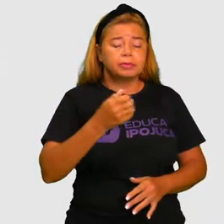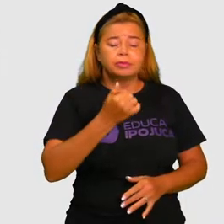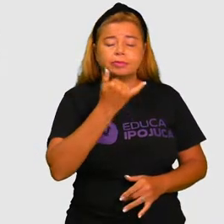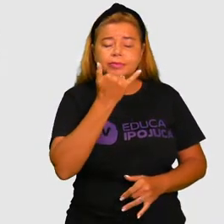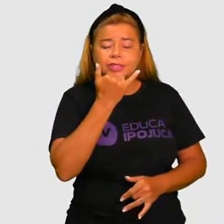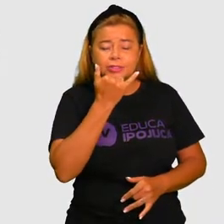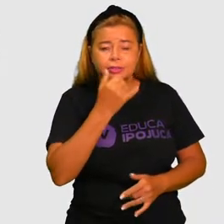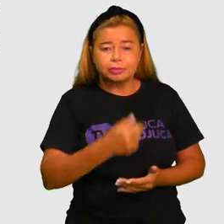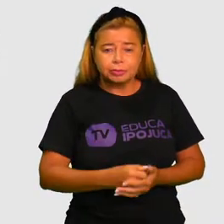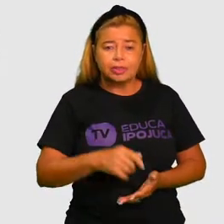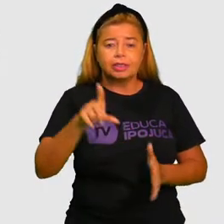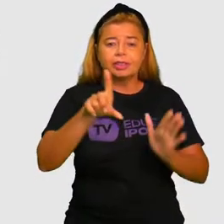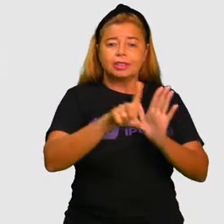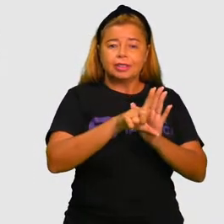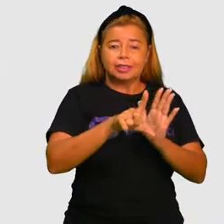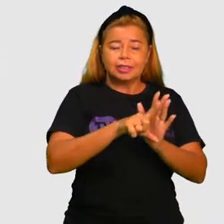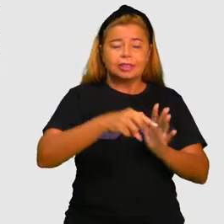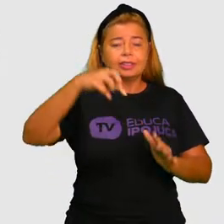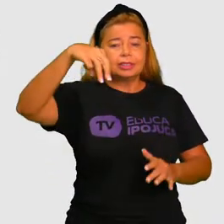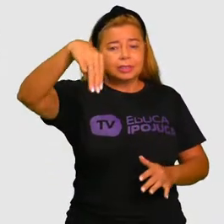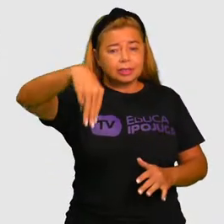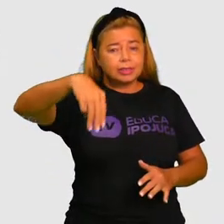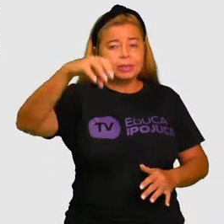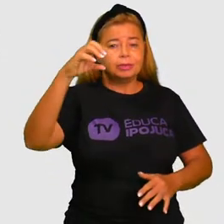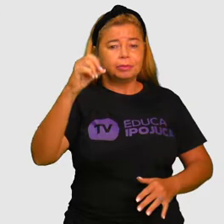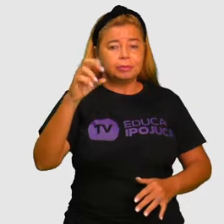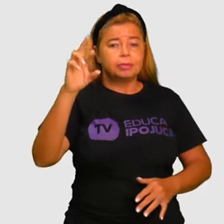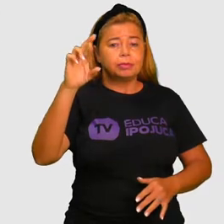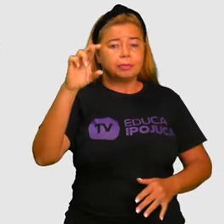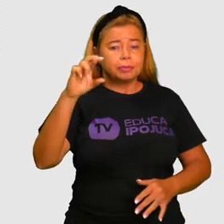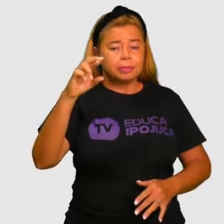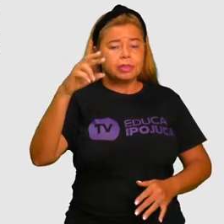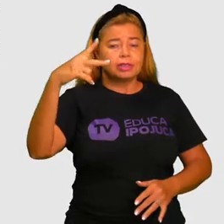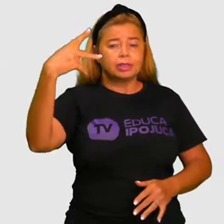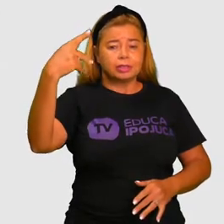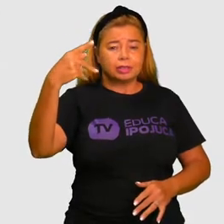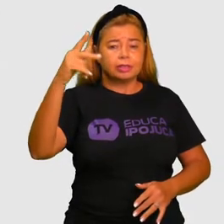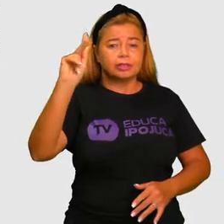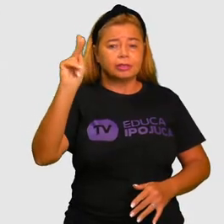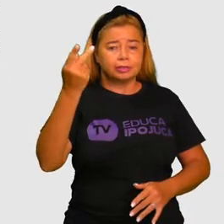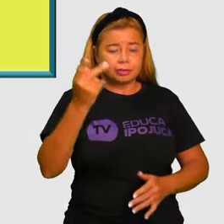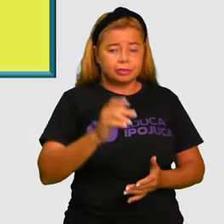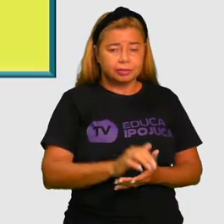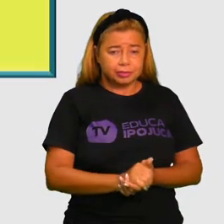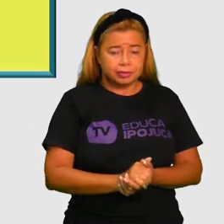vezes de Mosca e foi criada pelo engenheiro da Nasa em 1960